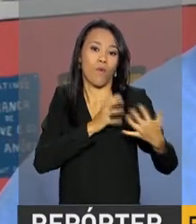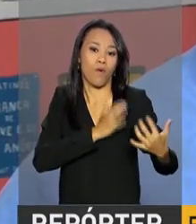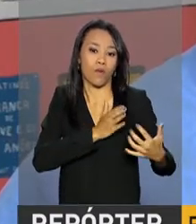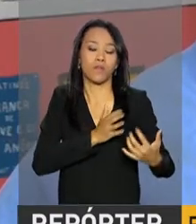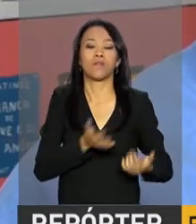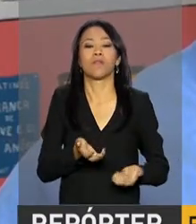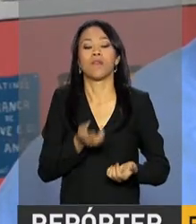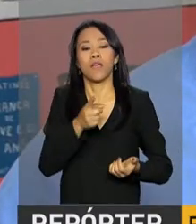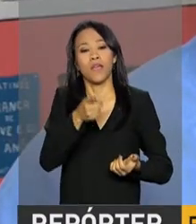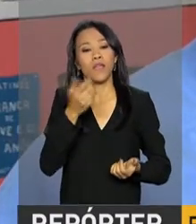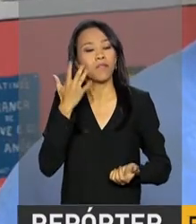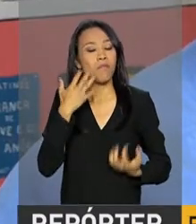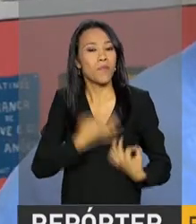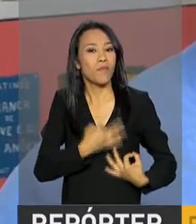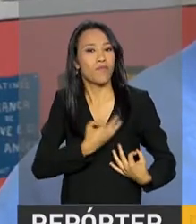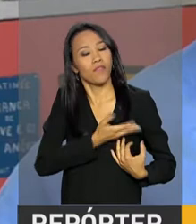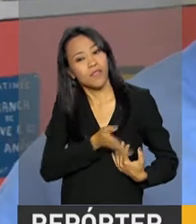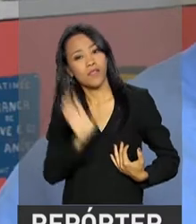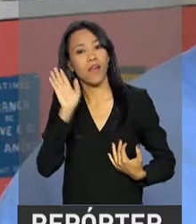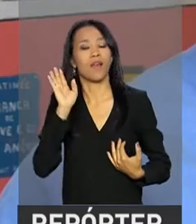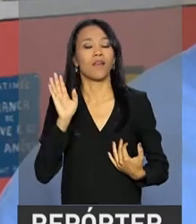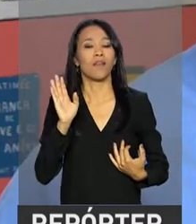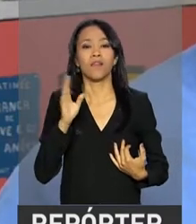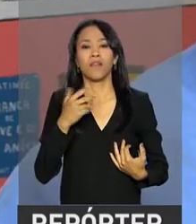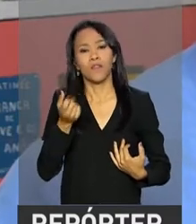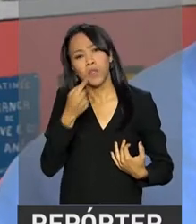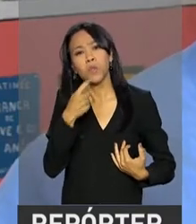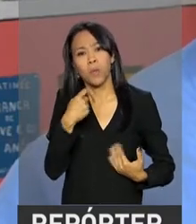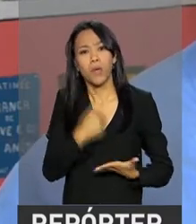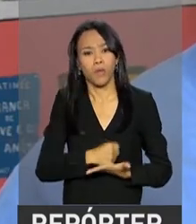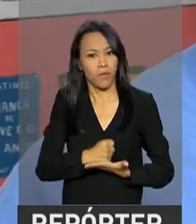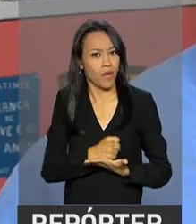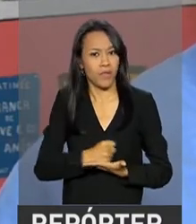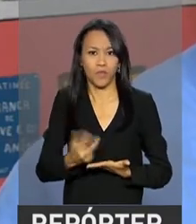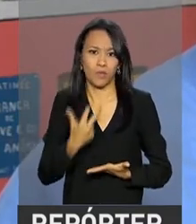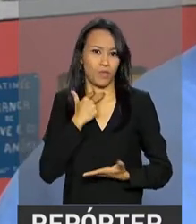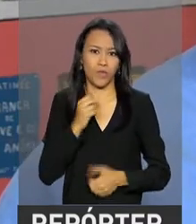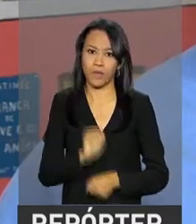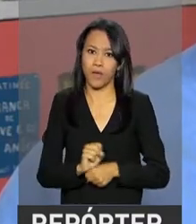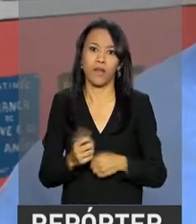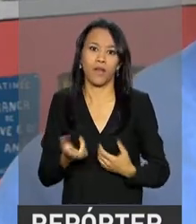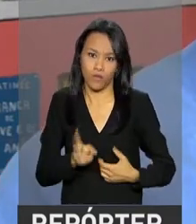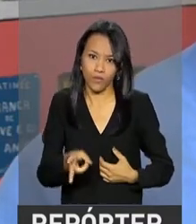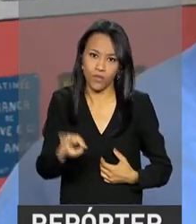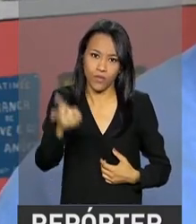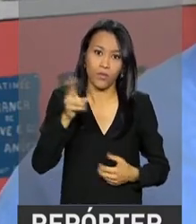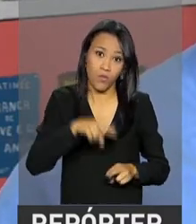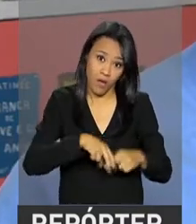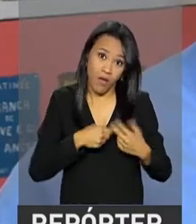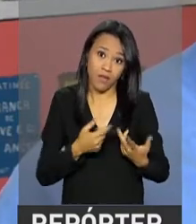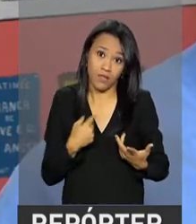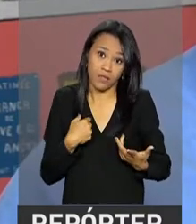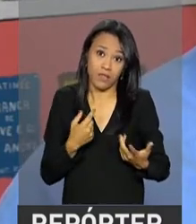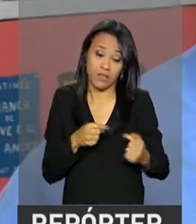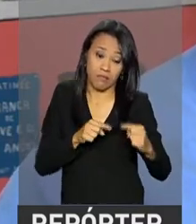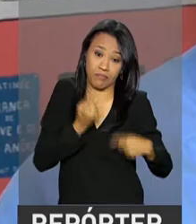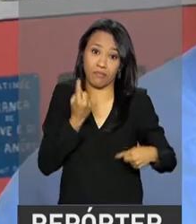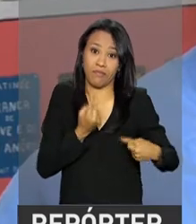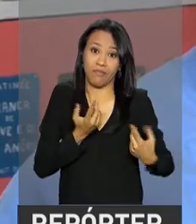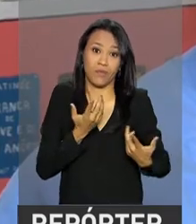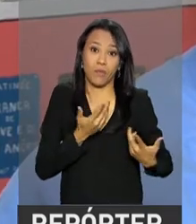dali assim perfeito tomando a sua medicação que não pode parar de tomar na tocada rejeição mas ele vai